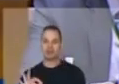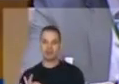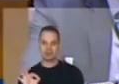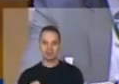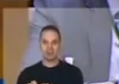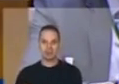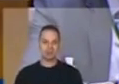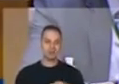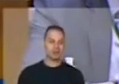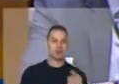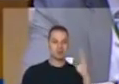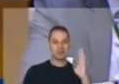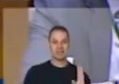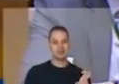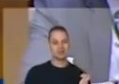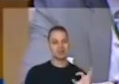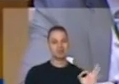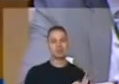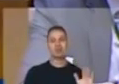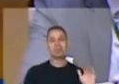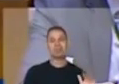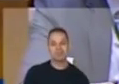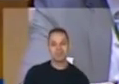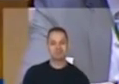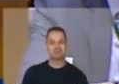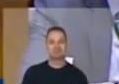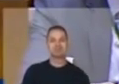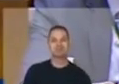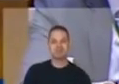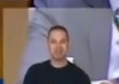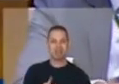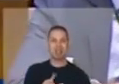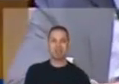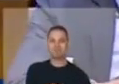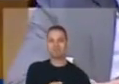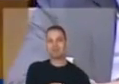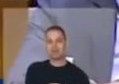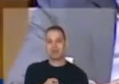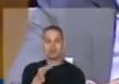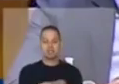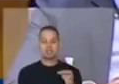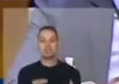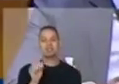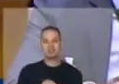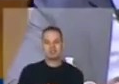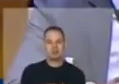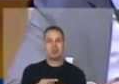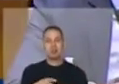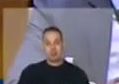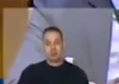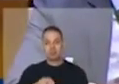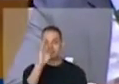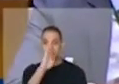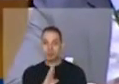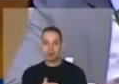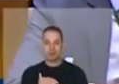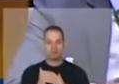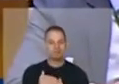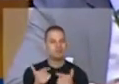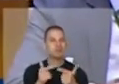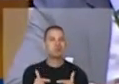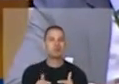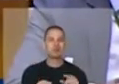Brasil, menos de 5%. E são essas injustiças que fazem o Brasil ser tão desigual, porque o